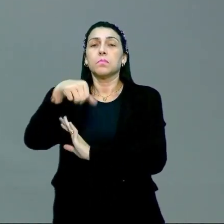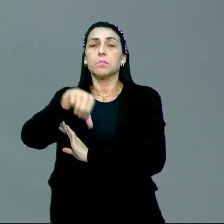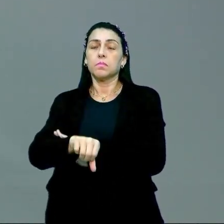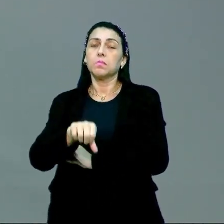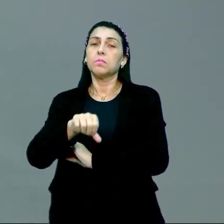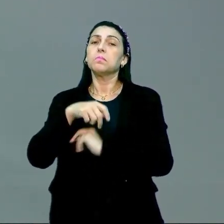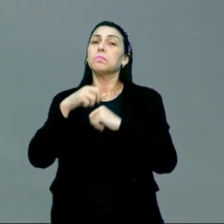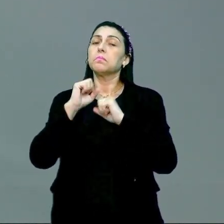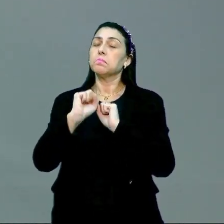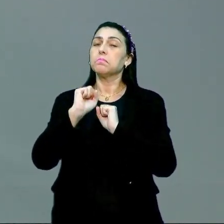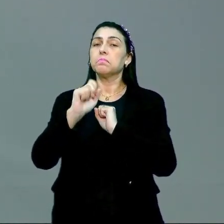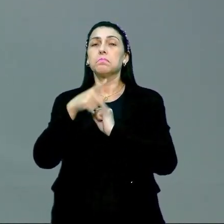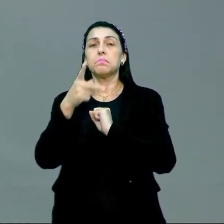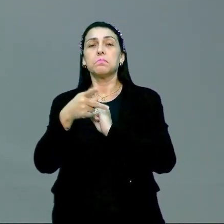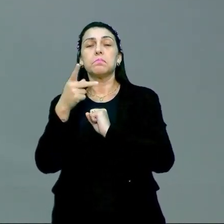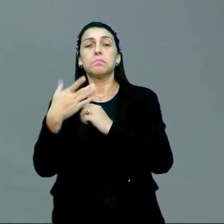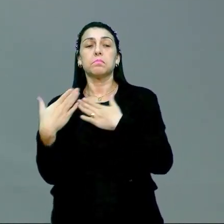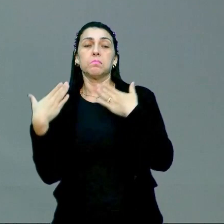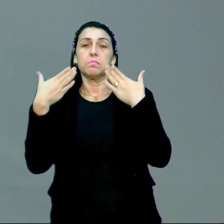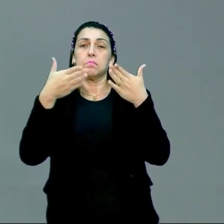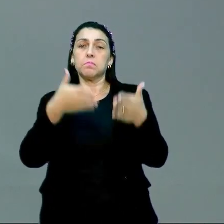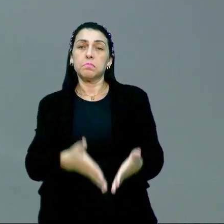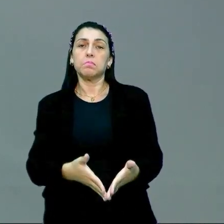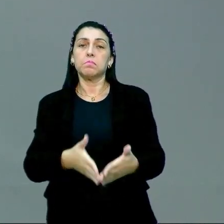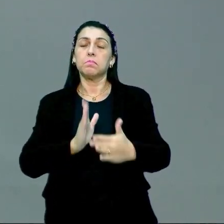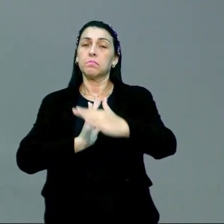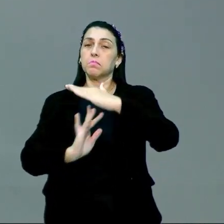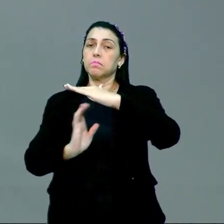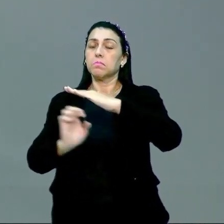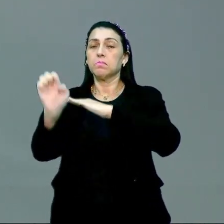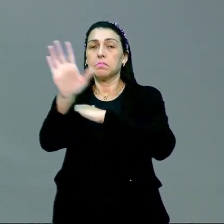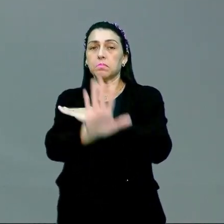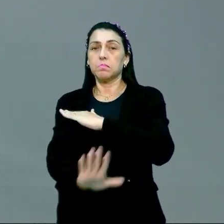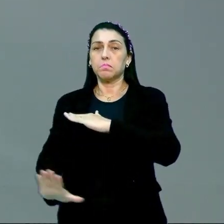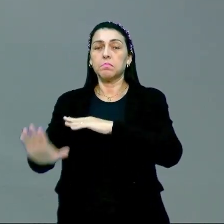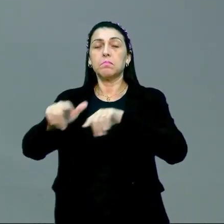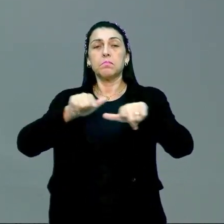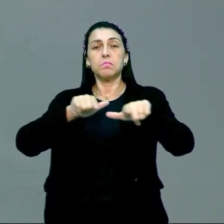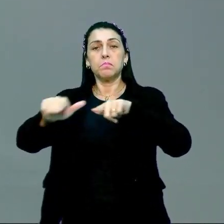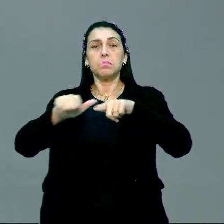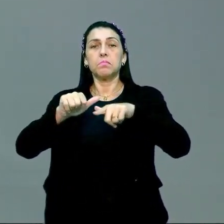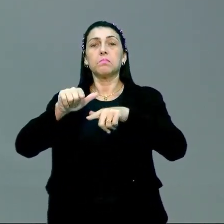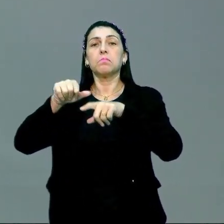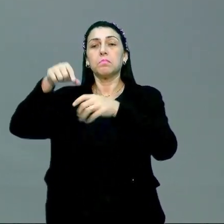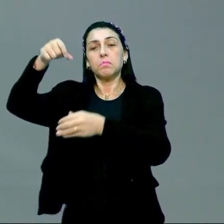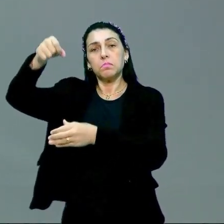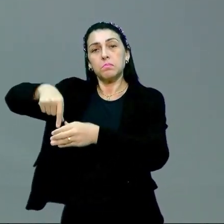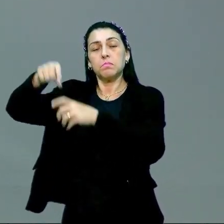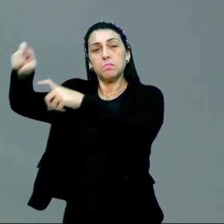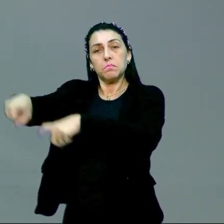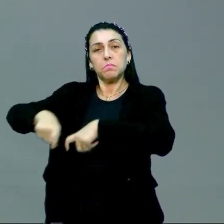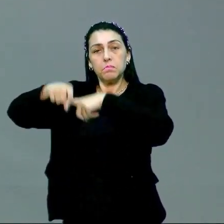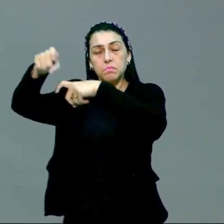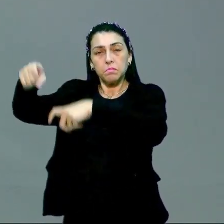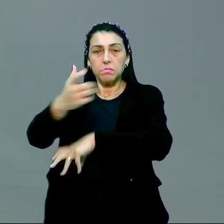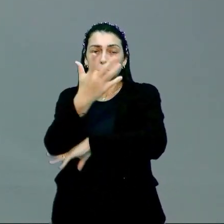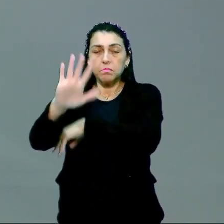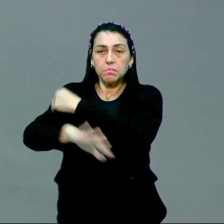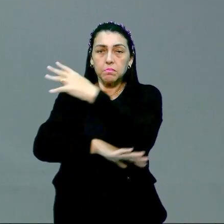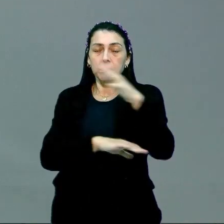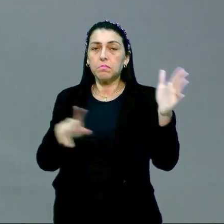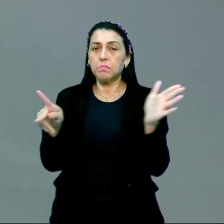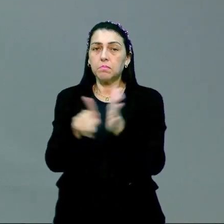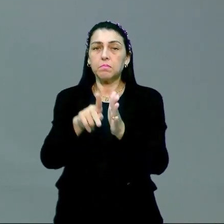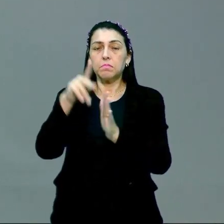pode citar a chegada dos imigrantes europeus para trabalharem nas lavouras. O